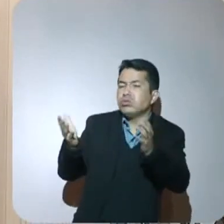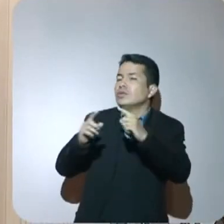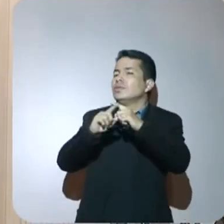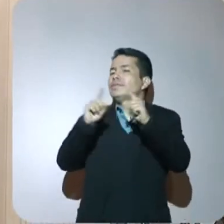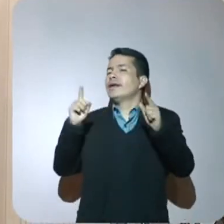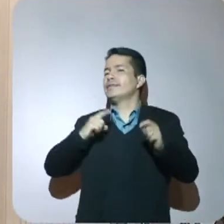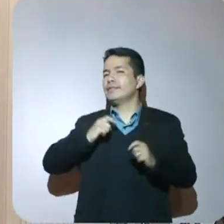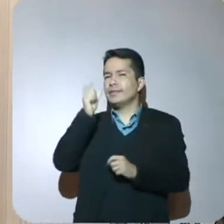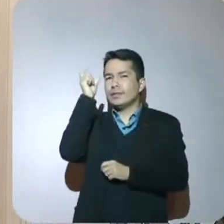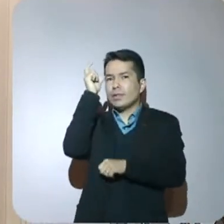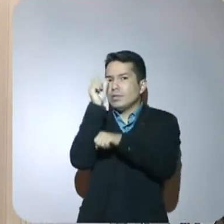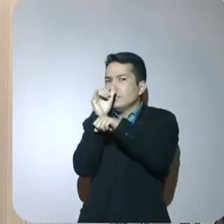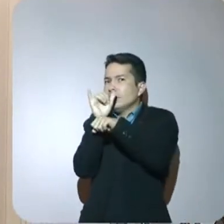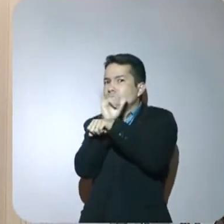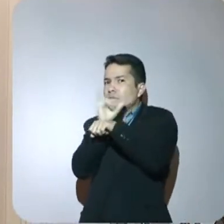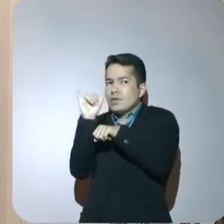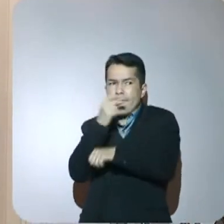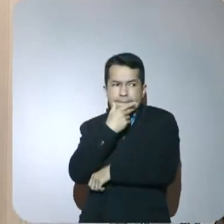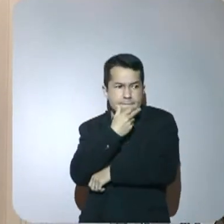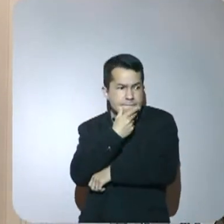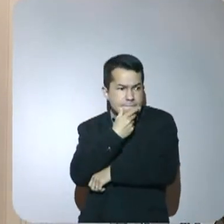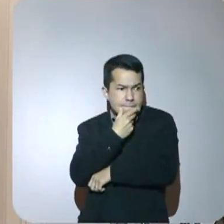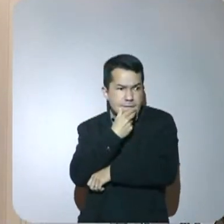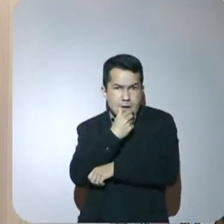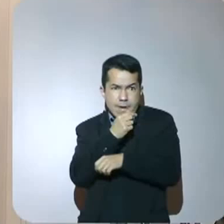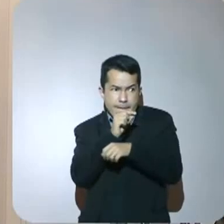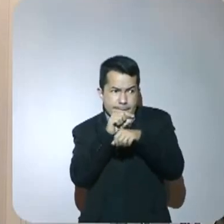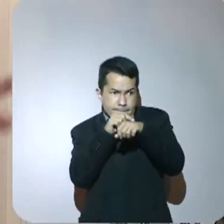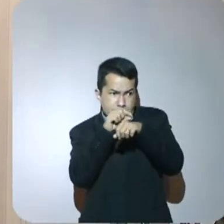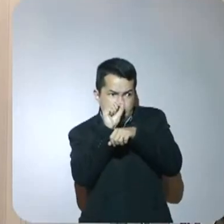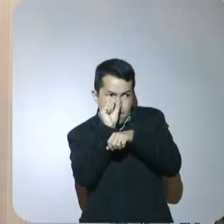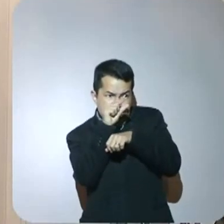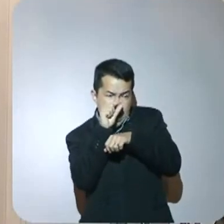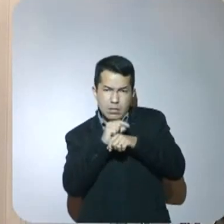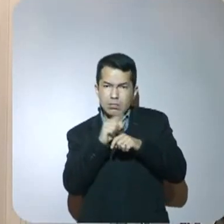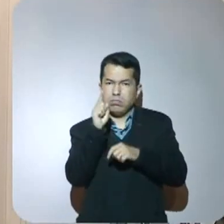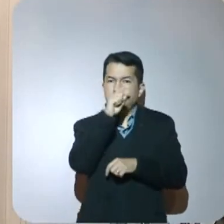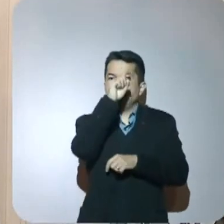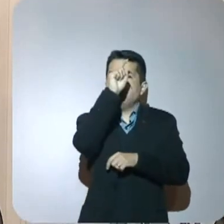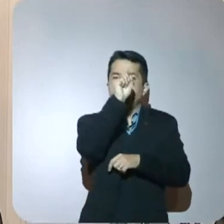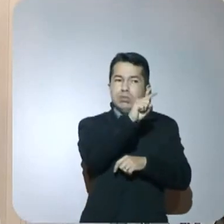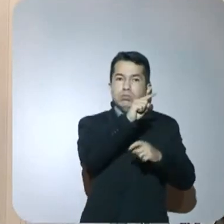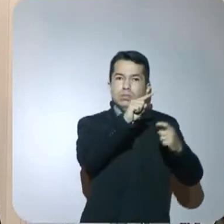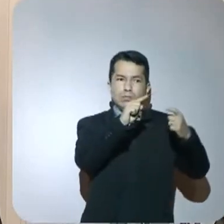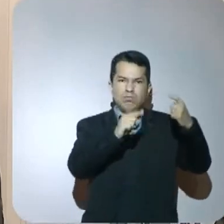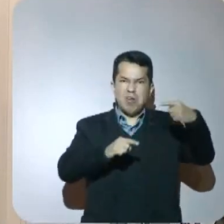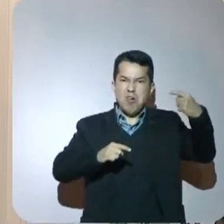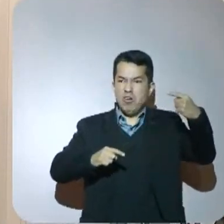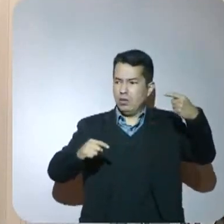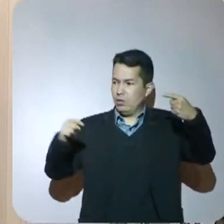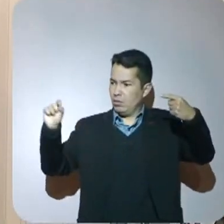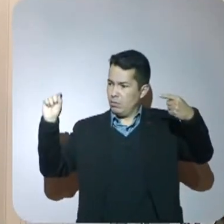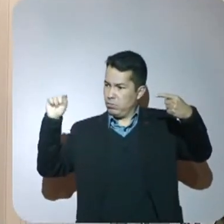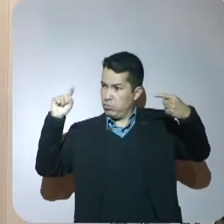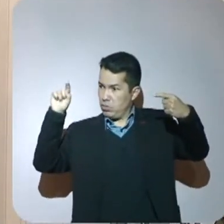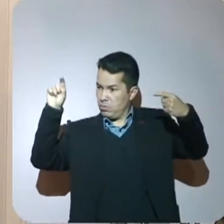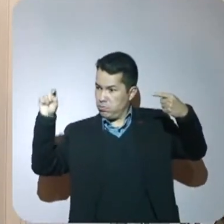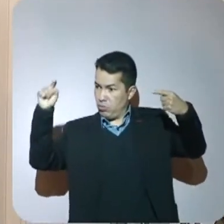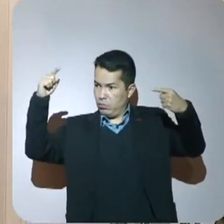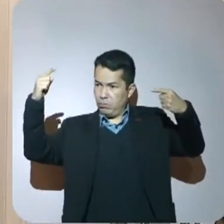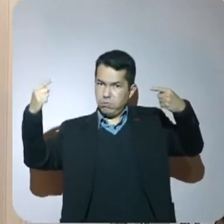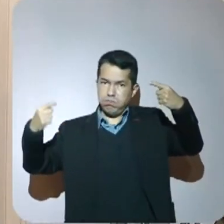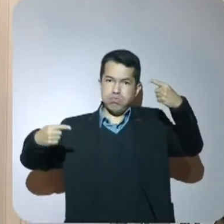uma semente de desunião no meio dos crentes. E sabe como é que ele fez isso? Ele usou